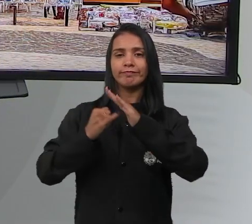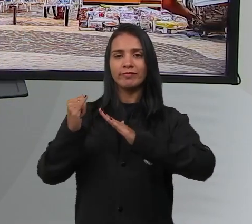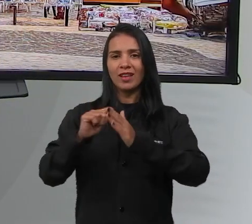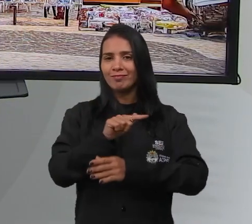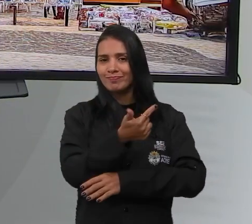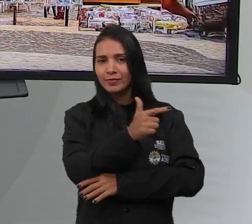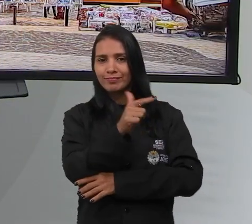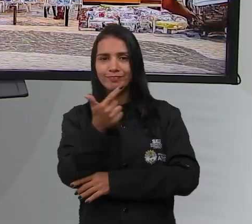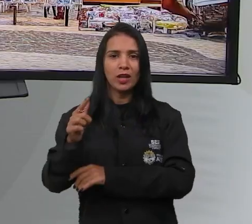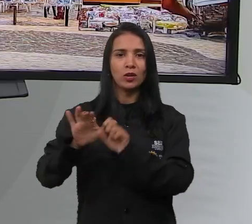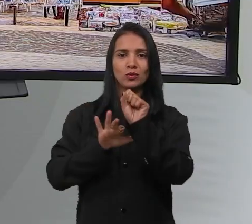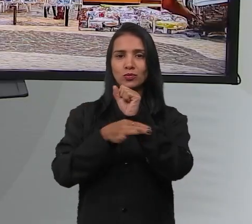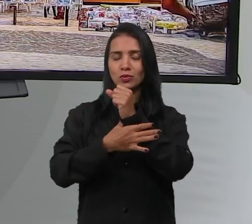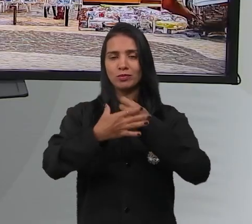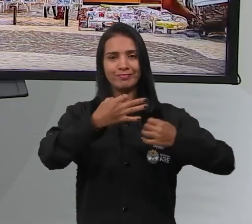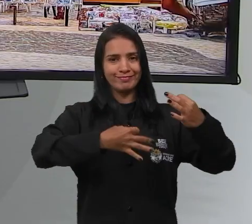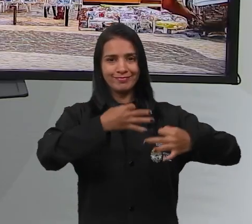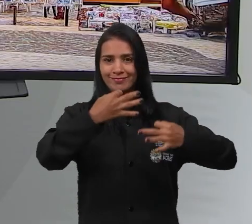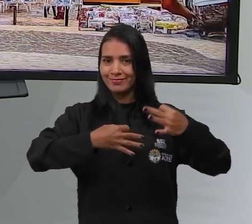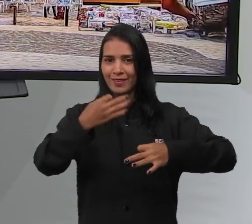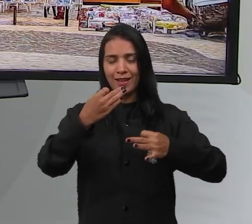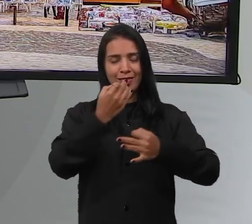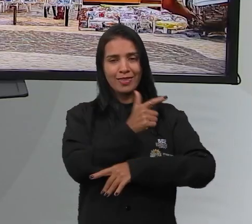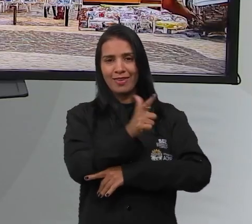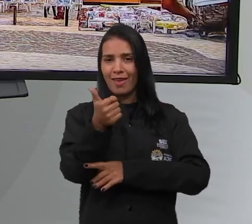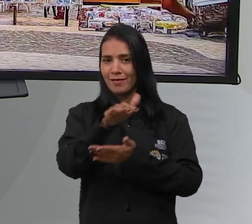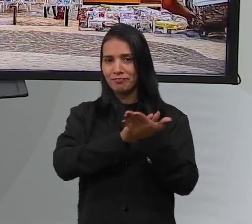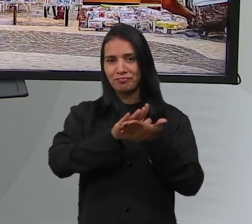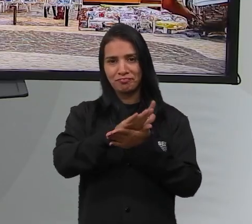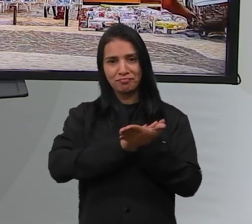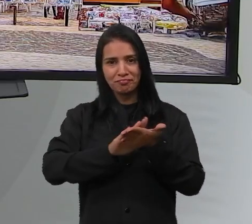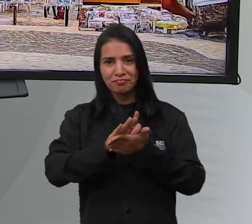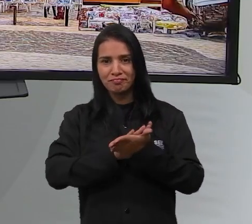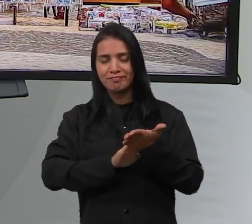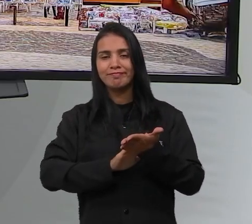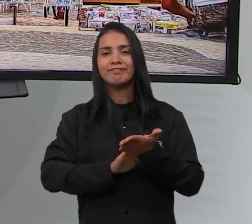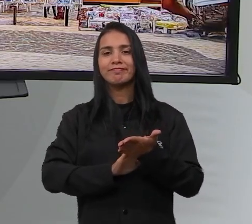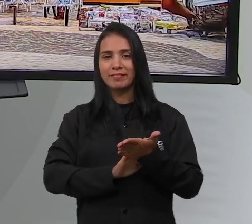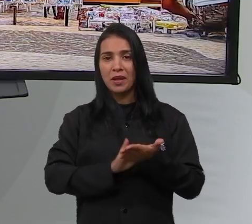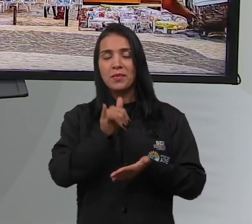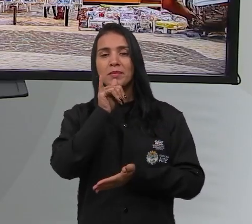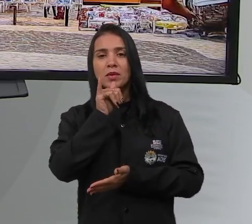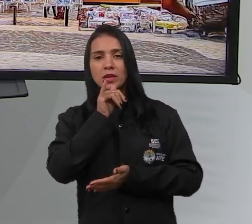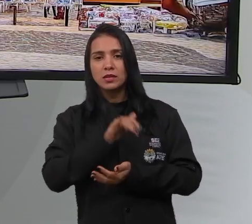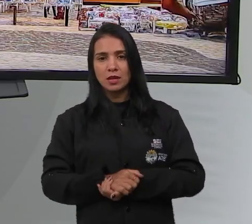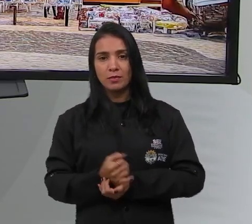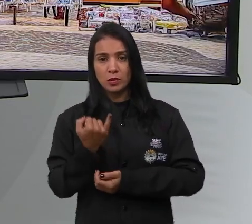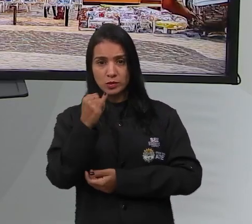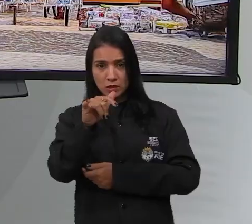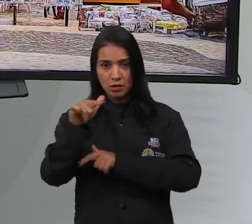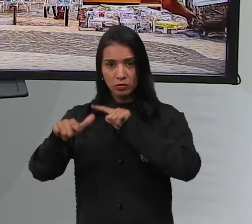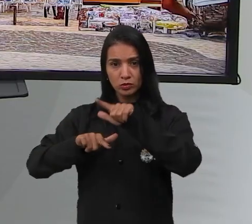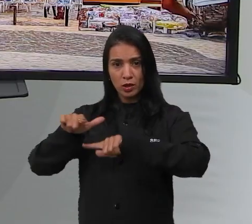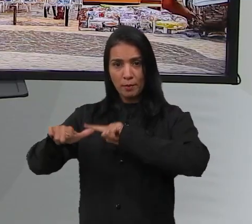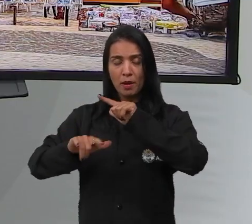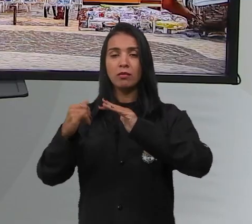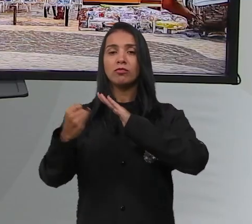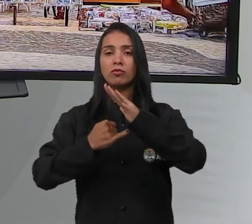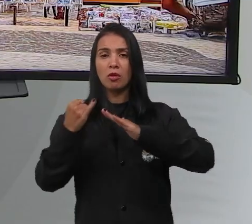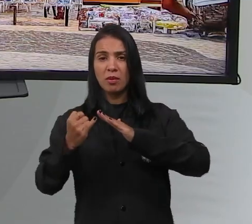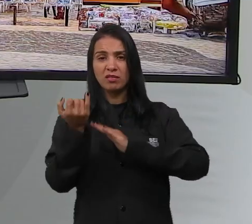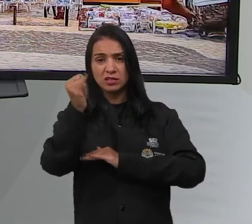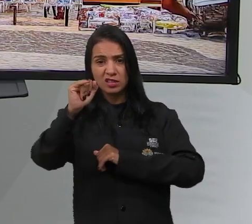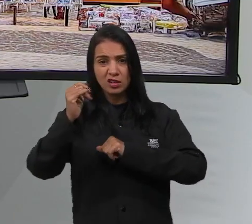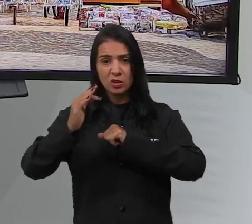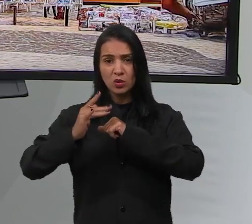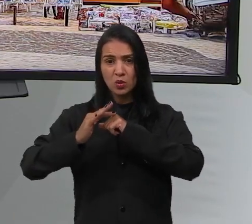possui segurança jurídica alguma. Ou seja, se eu adoeço, se eu sou um trabalhador formal,